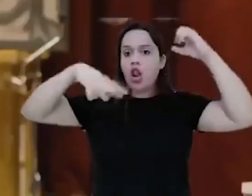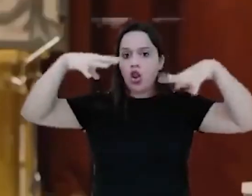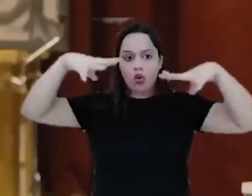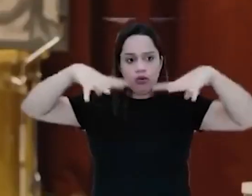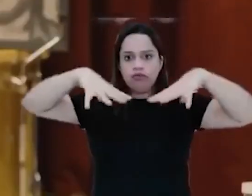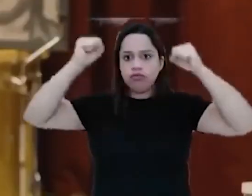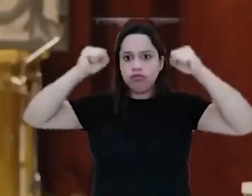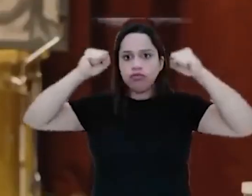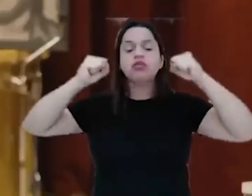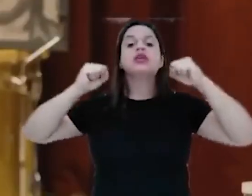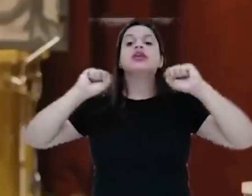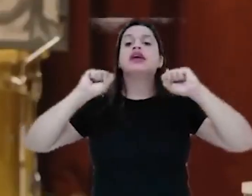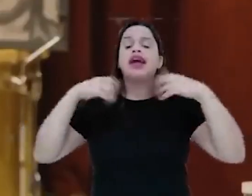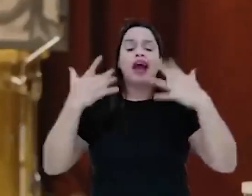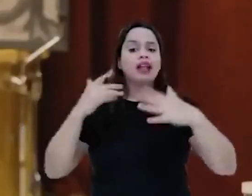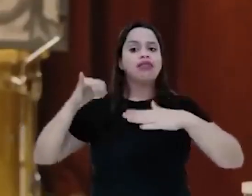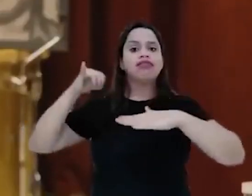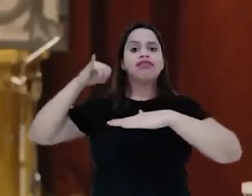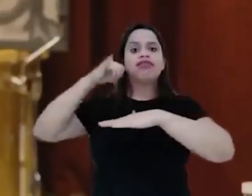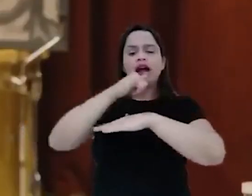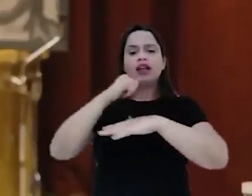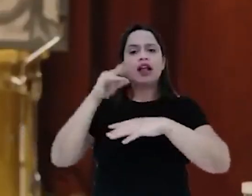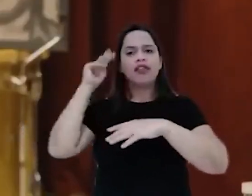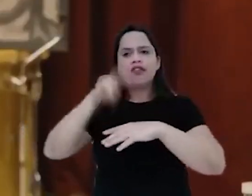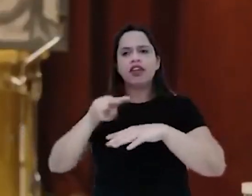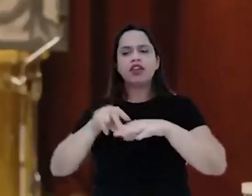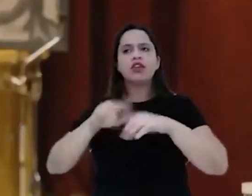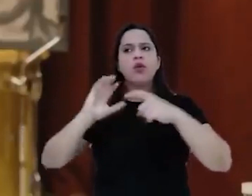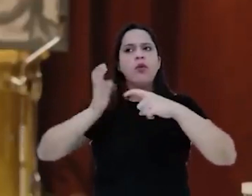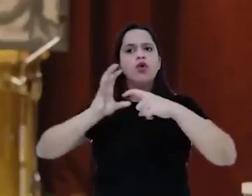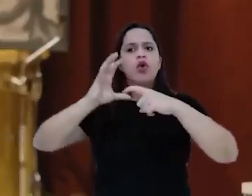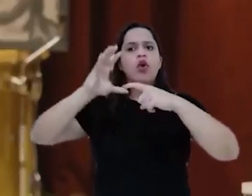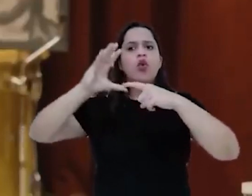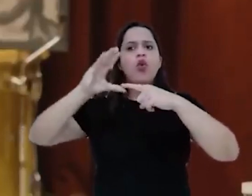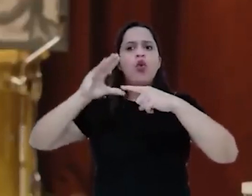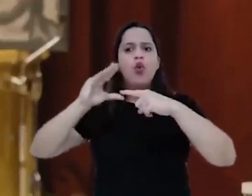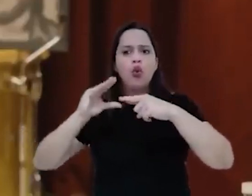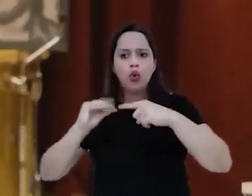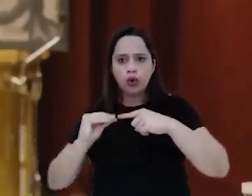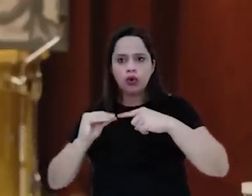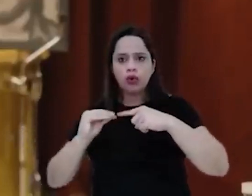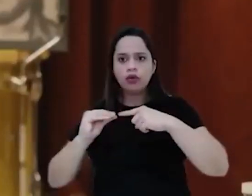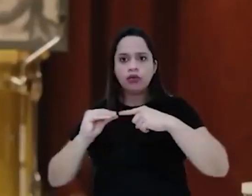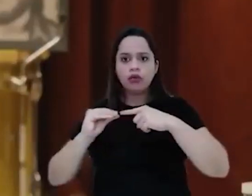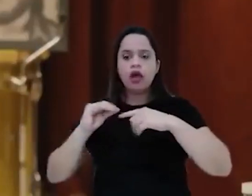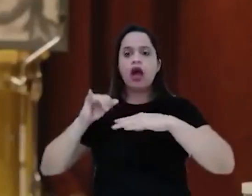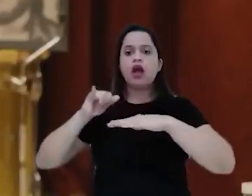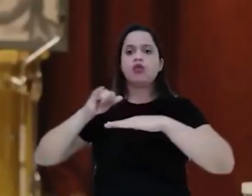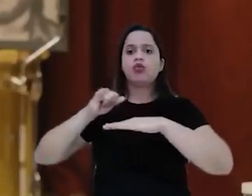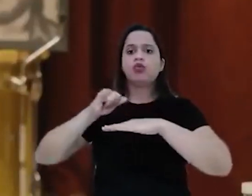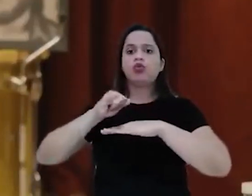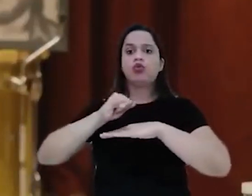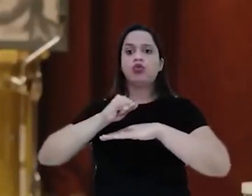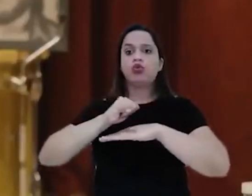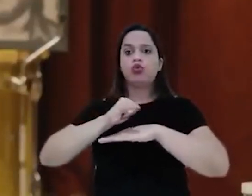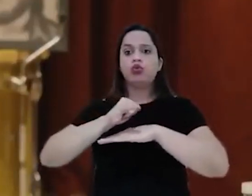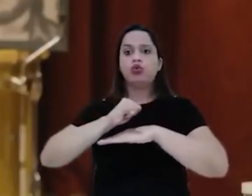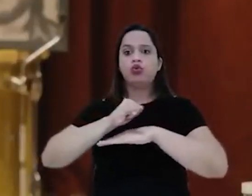apago quando quando tá voando esse daqui a pouco vou para aí só o barulho do